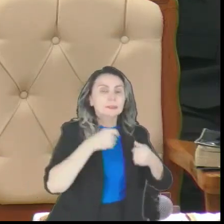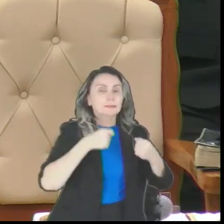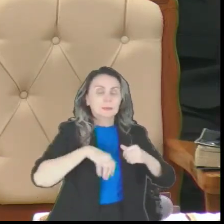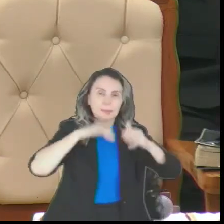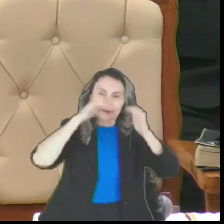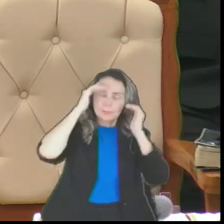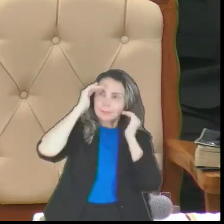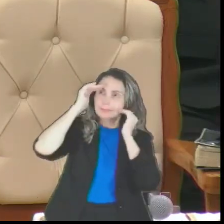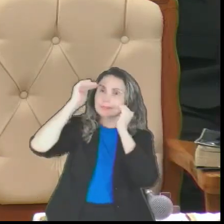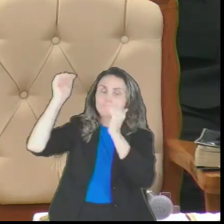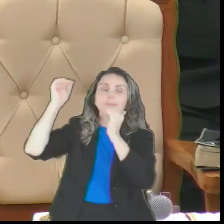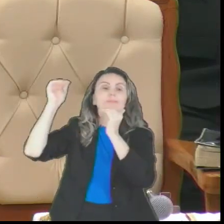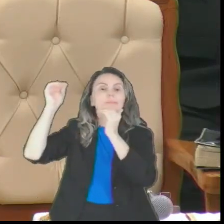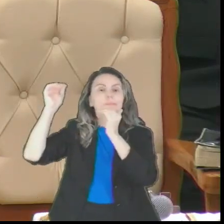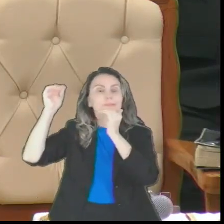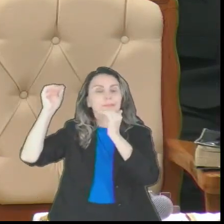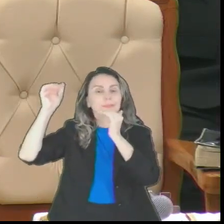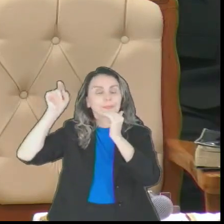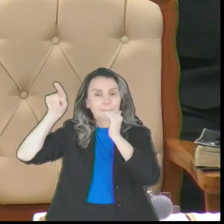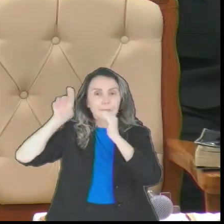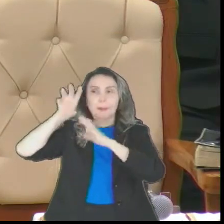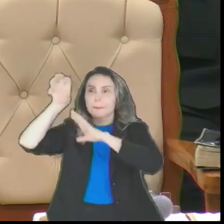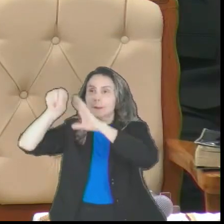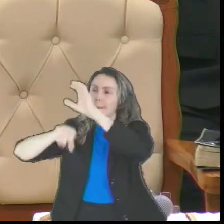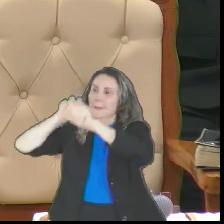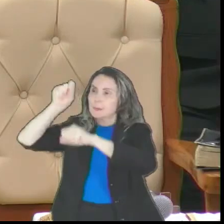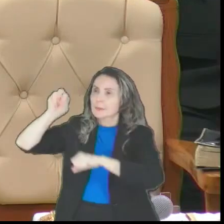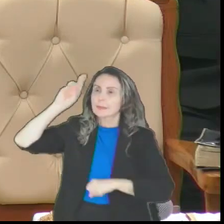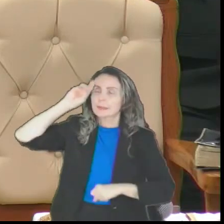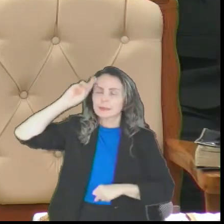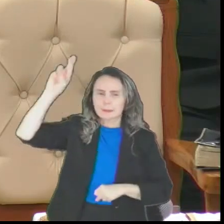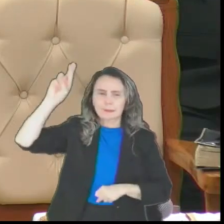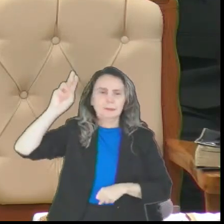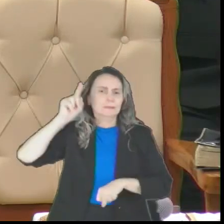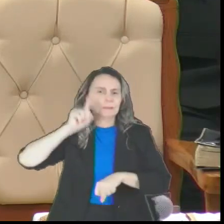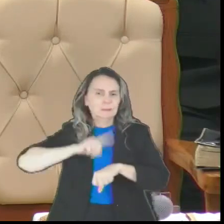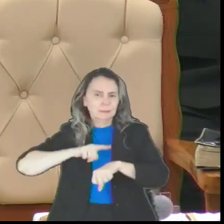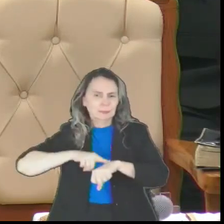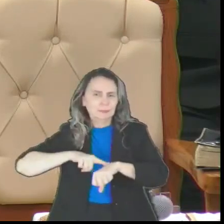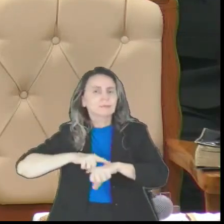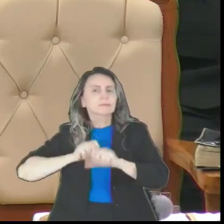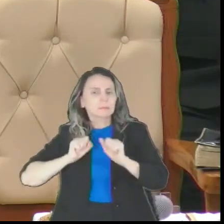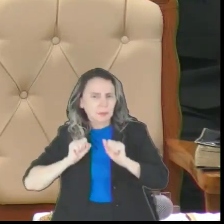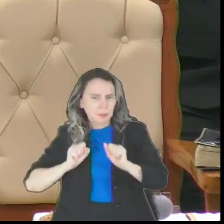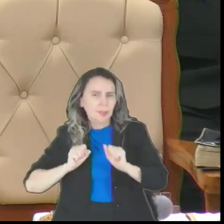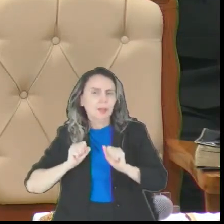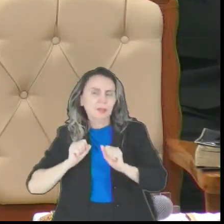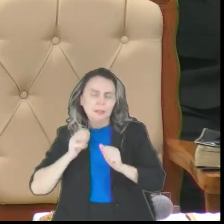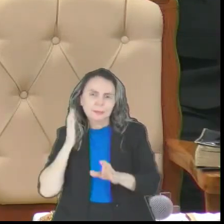atentai para a minha voz. Buscai ao Senhor enquanto se pode achar.